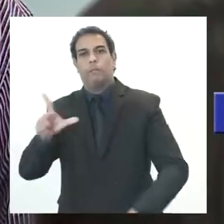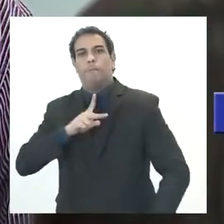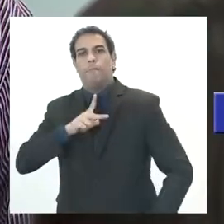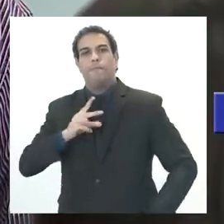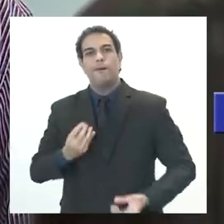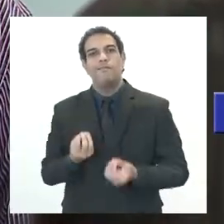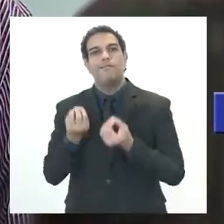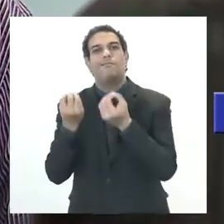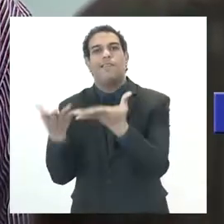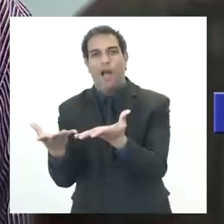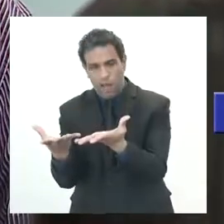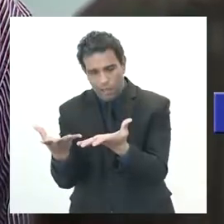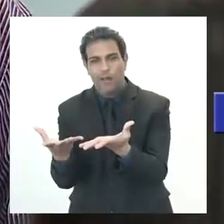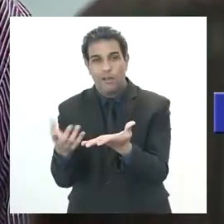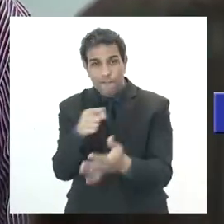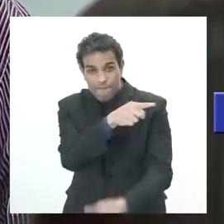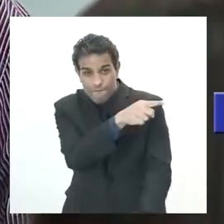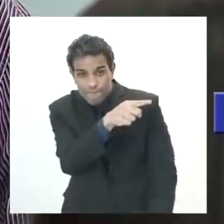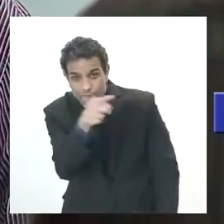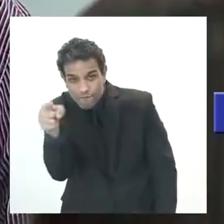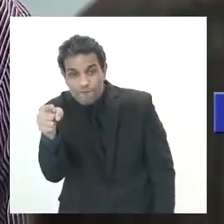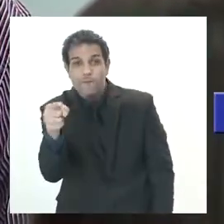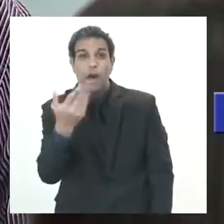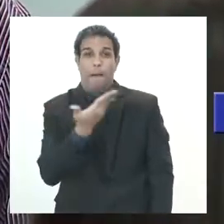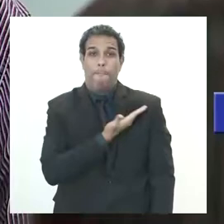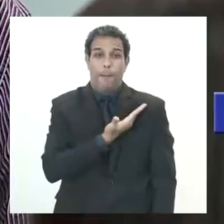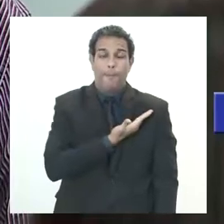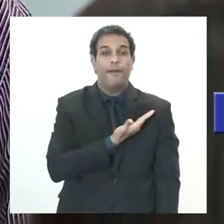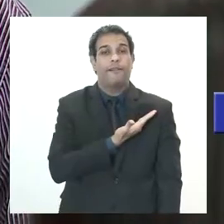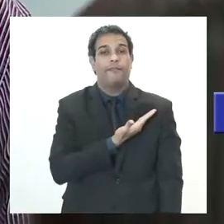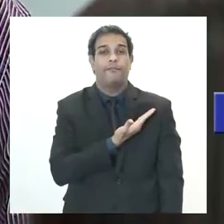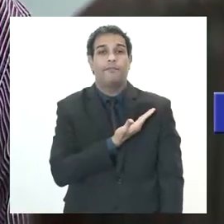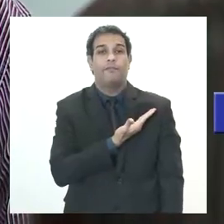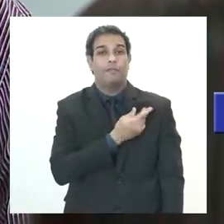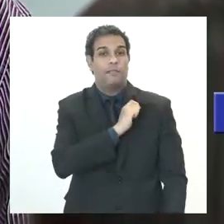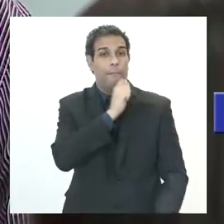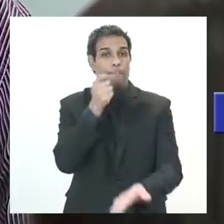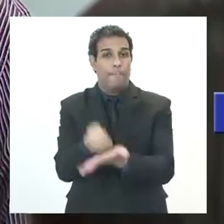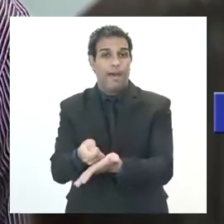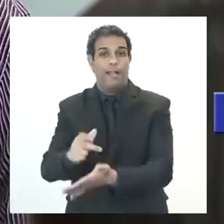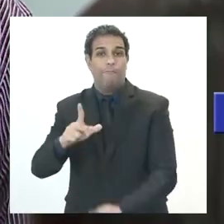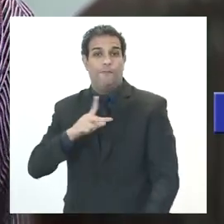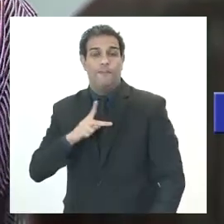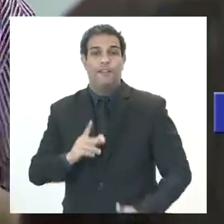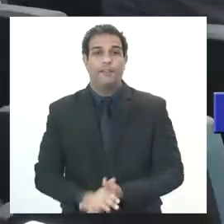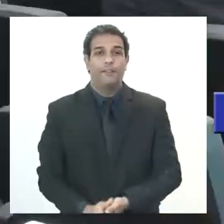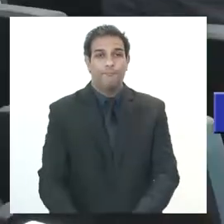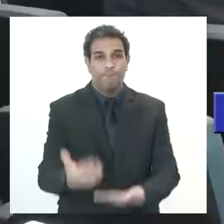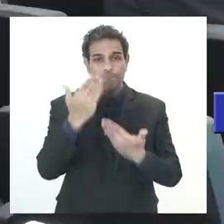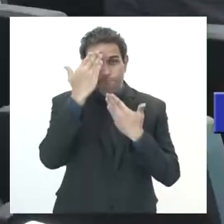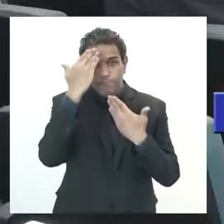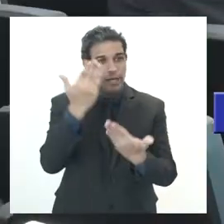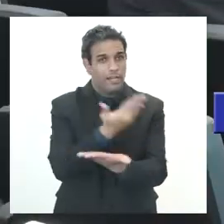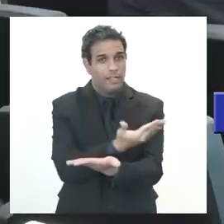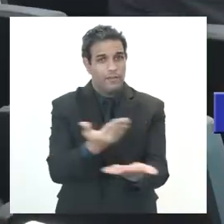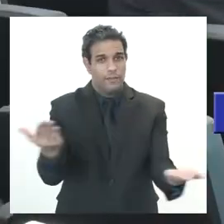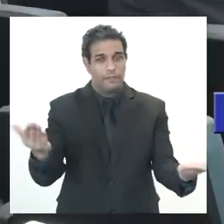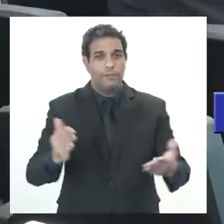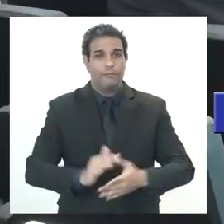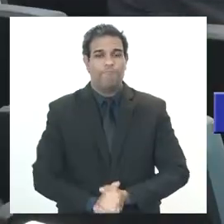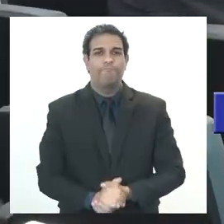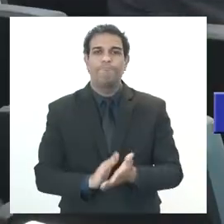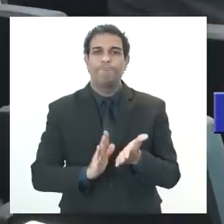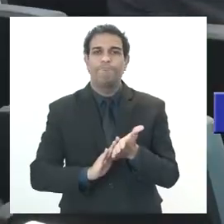para iniciativa privada para que você meu compadre me acompanha creme ovo pague a conta Muito obrigado aqui tá jogado ali outra por dia